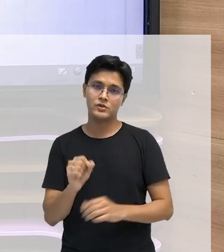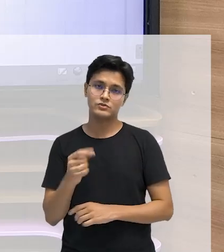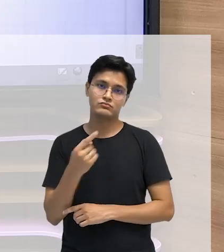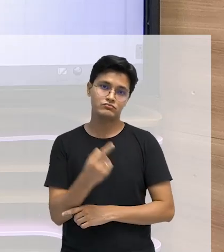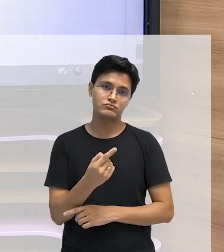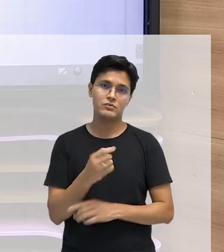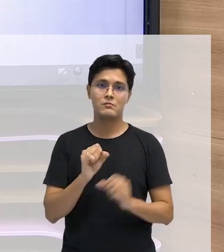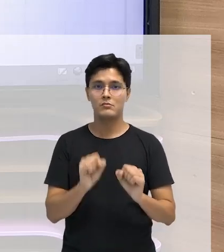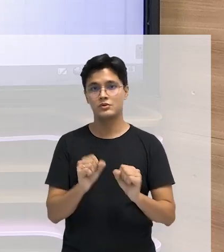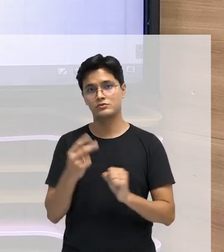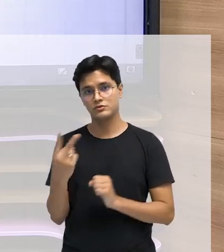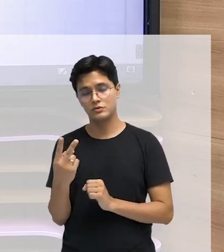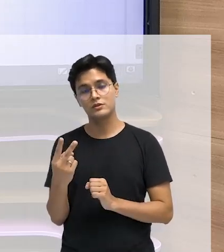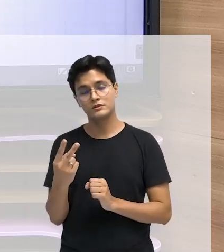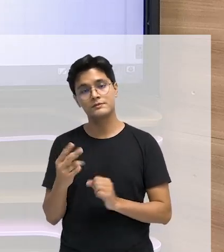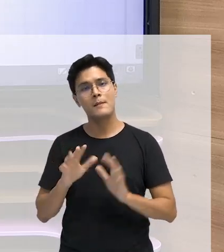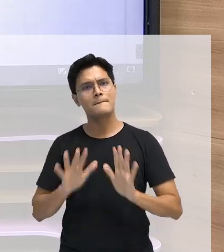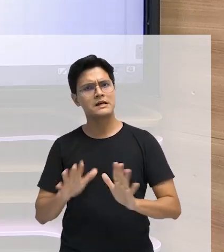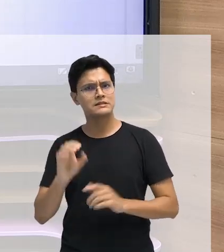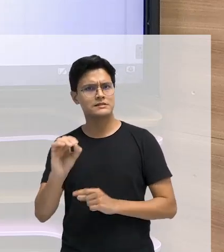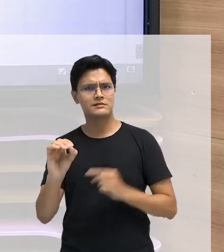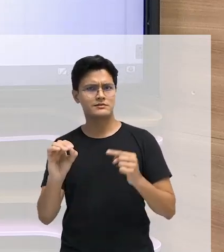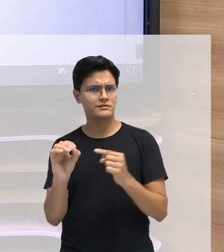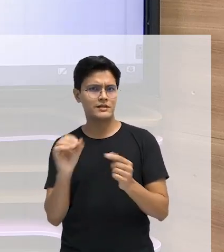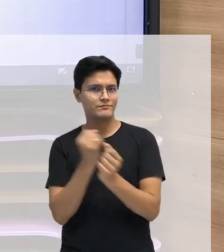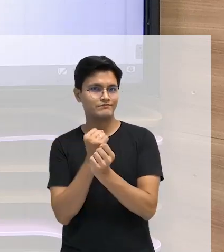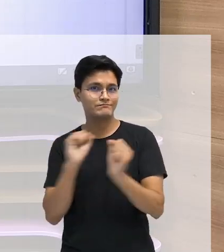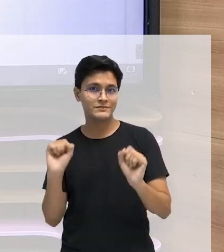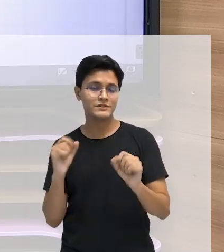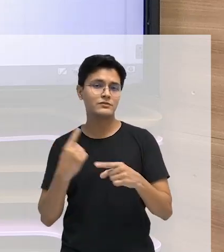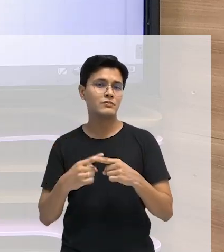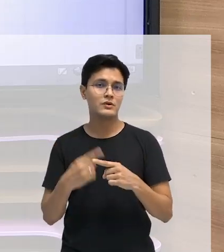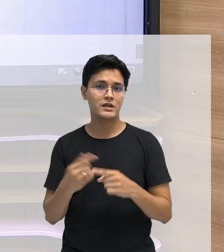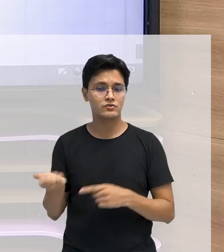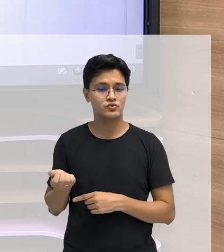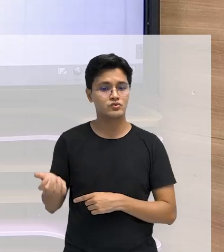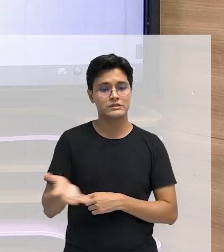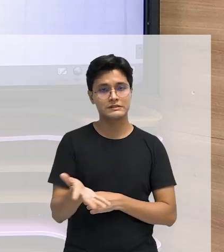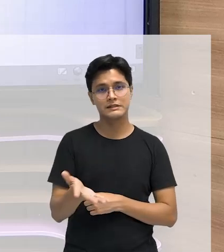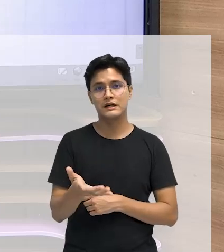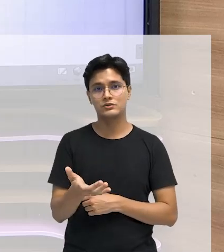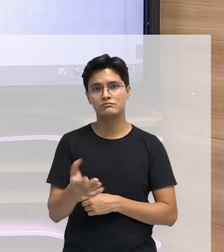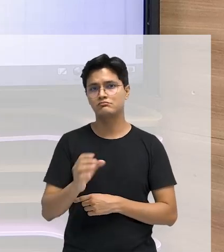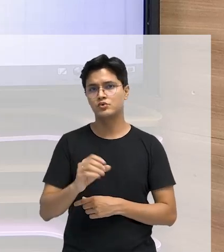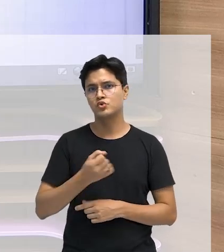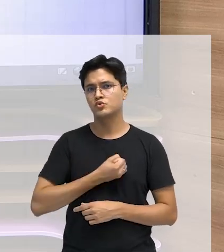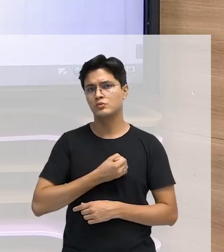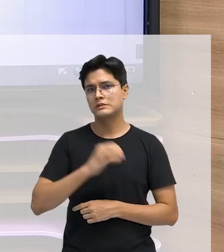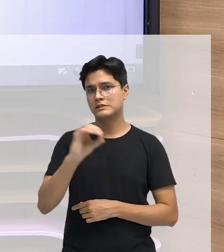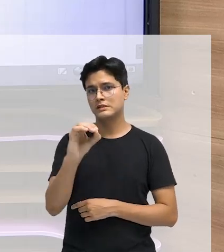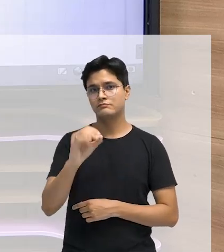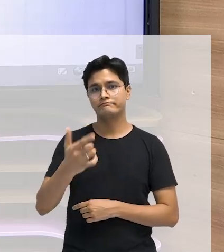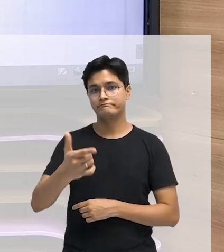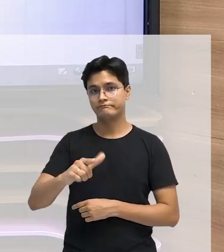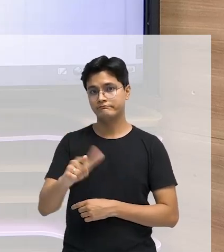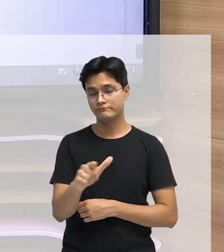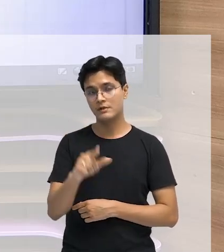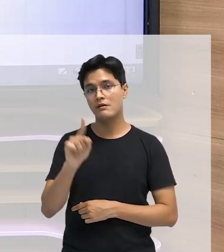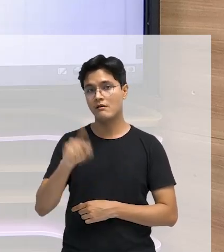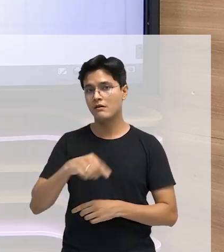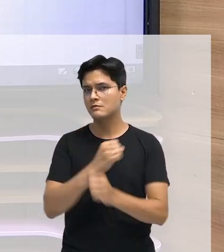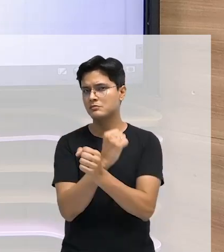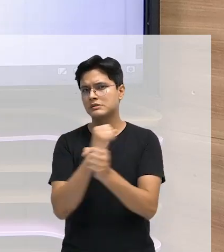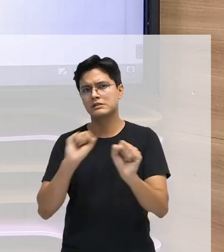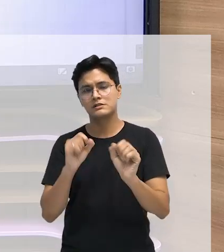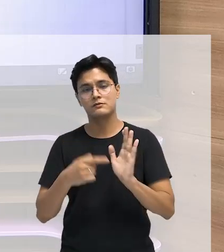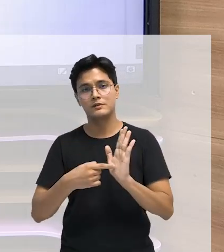Mas veja que é impossível sair o 0, porque não tem 0 no dado, né? Então, nesse caso, nós temos o evento impossível,